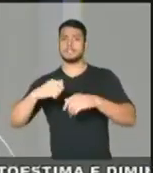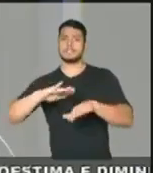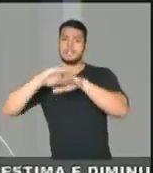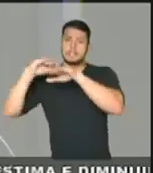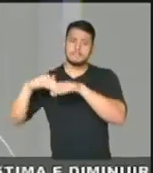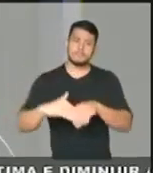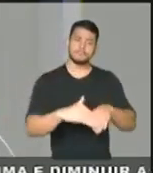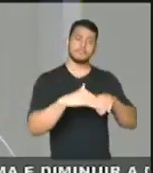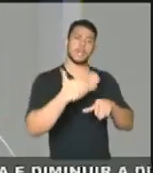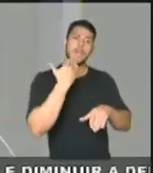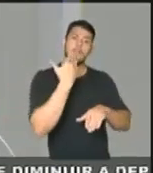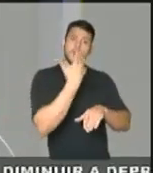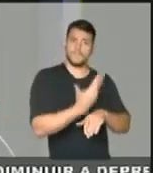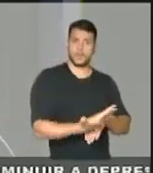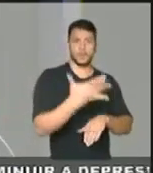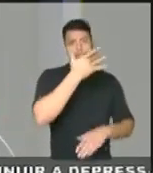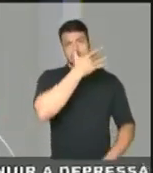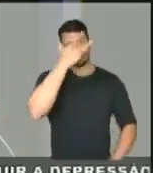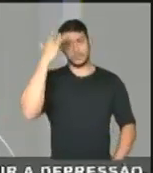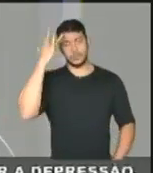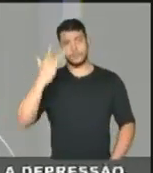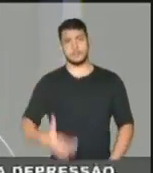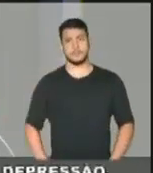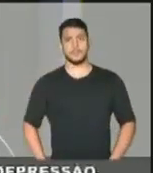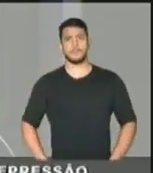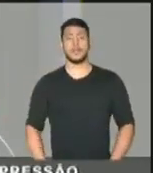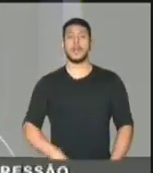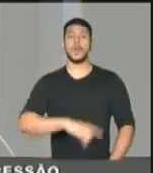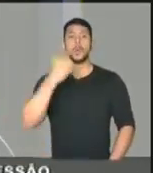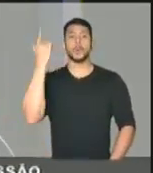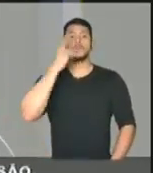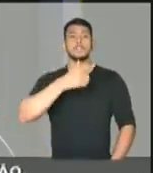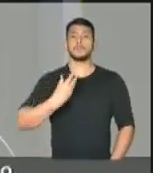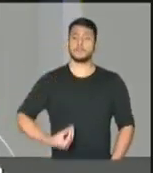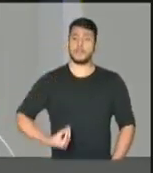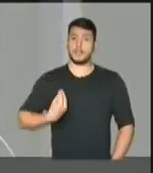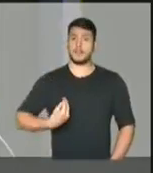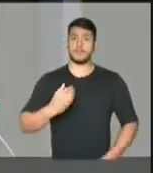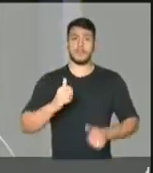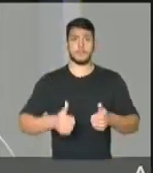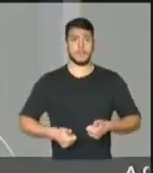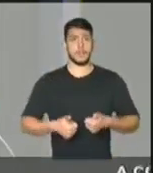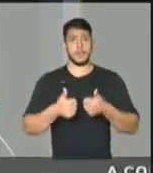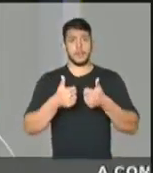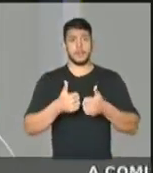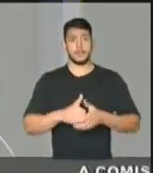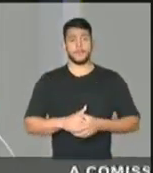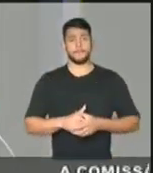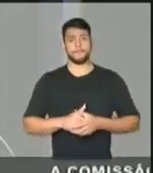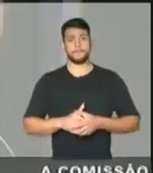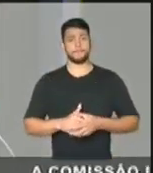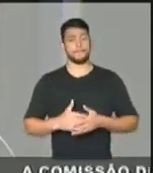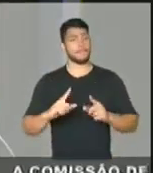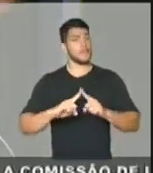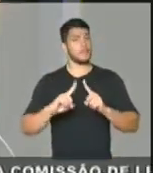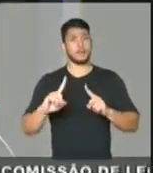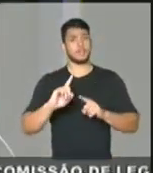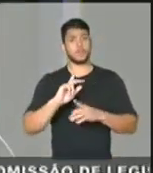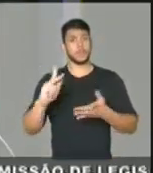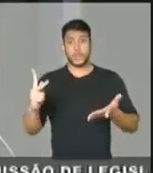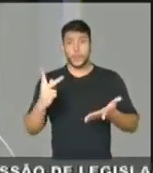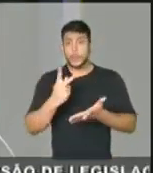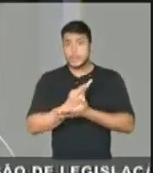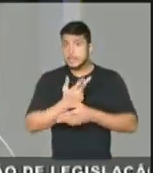devem funcionar para as pessoas, para garantir uma vida melhor para as pessoas. Isso não vai acontecer com